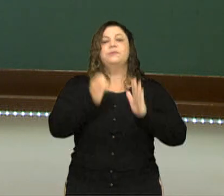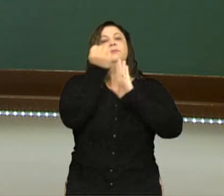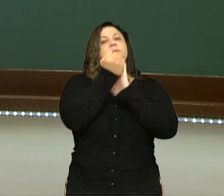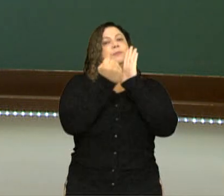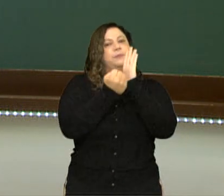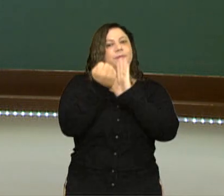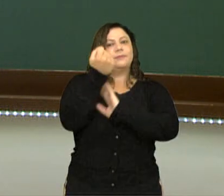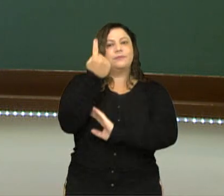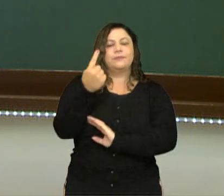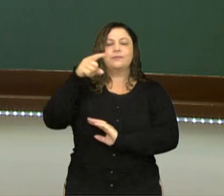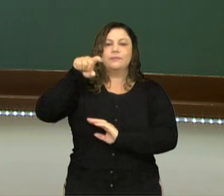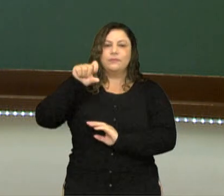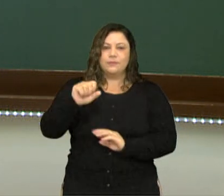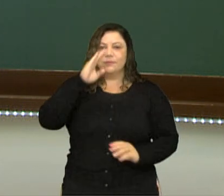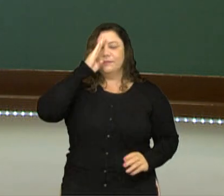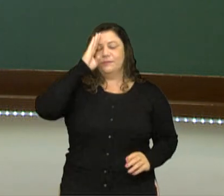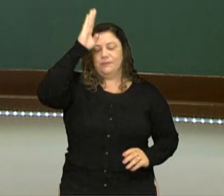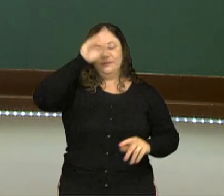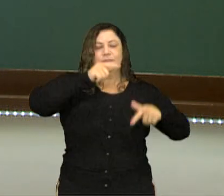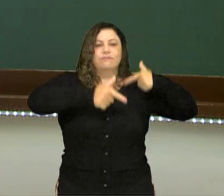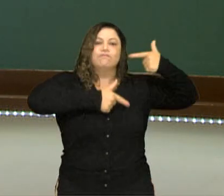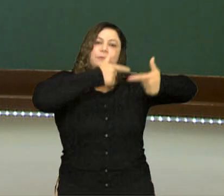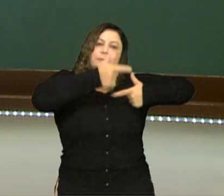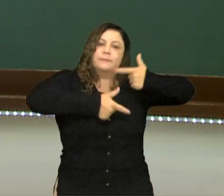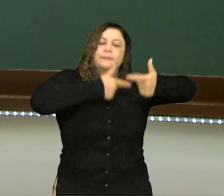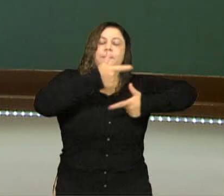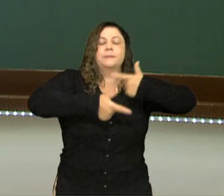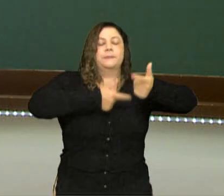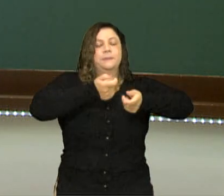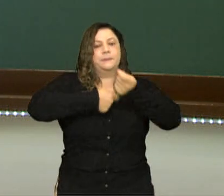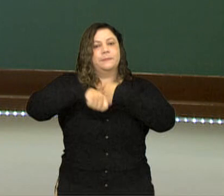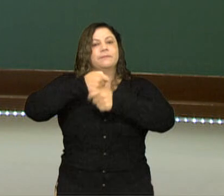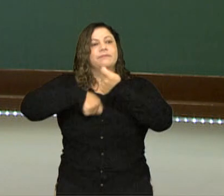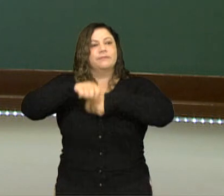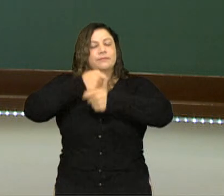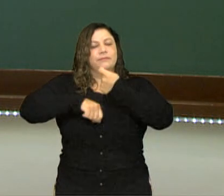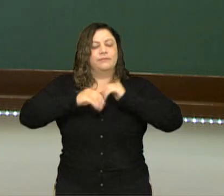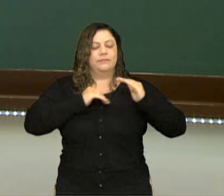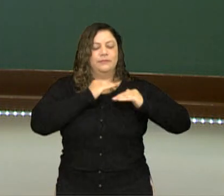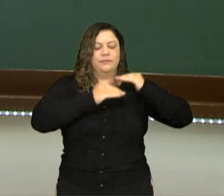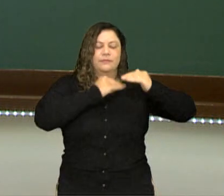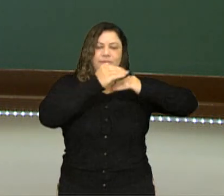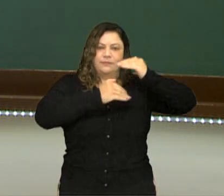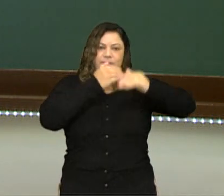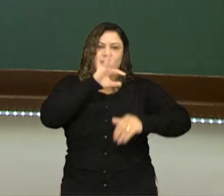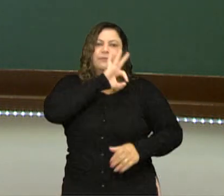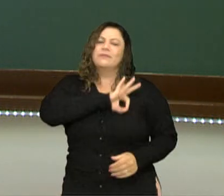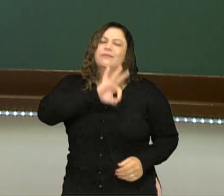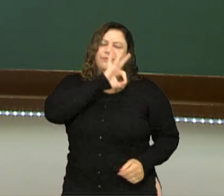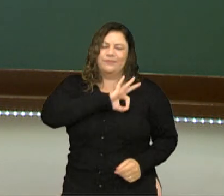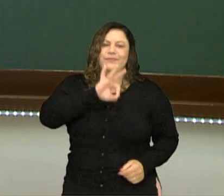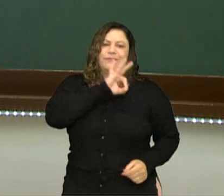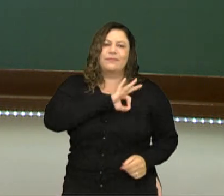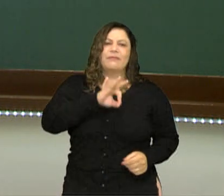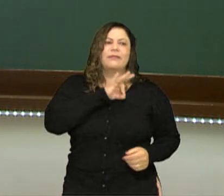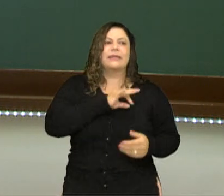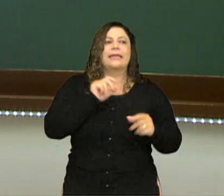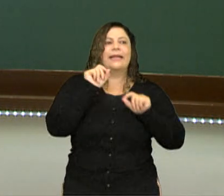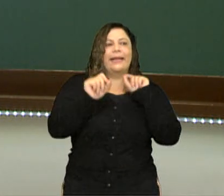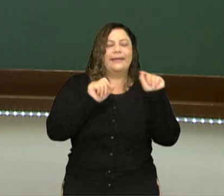atividades econômicas que eram desenvolvidas no Brasil, aquelas atividades que geram renda, né, que geram dinheiro,